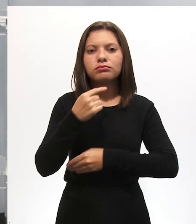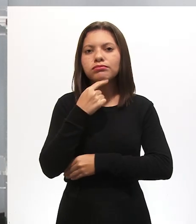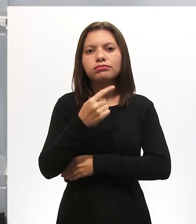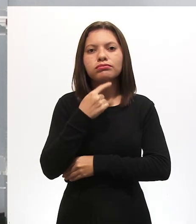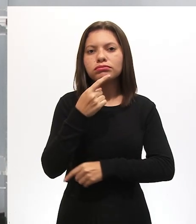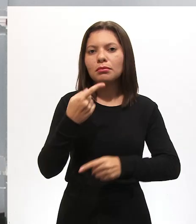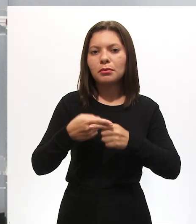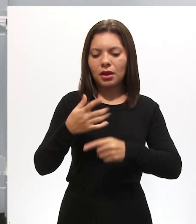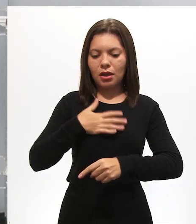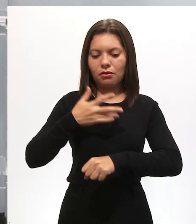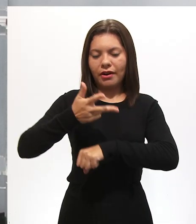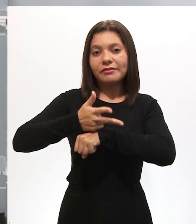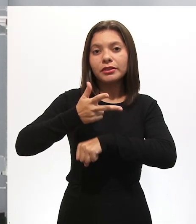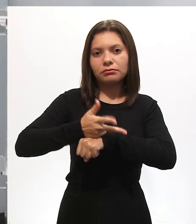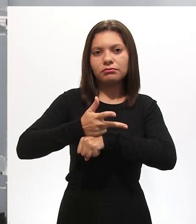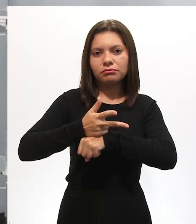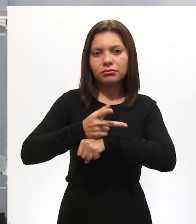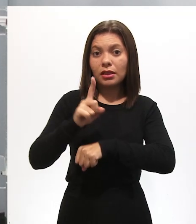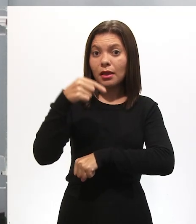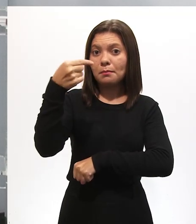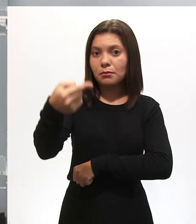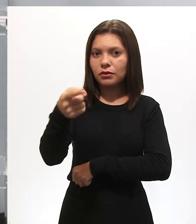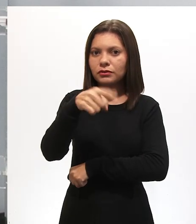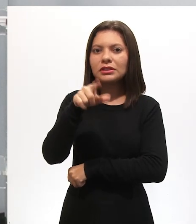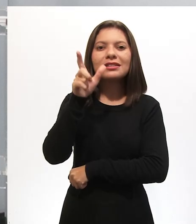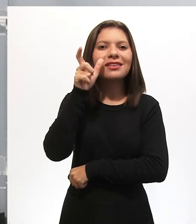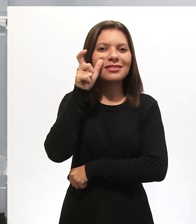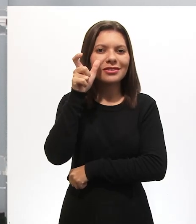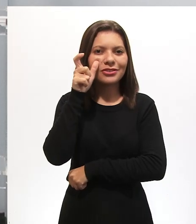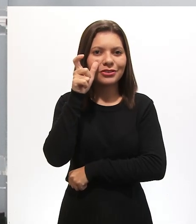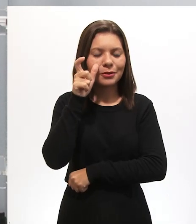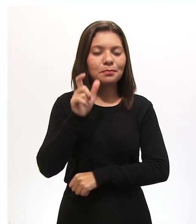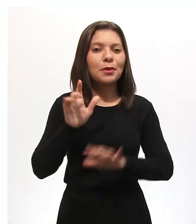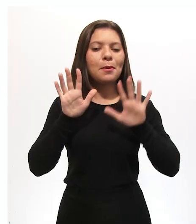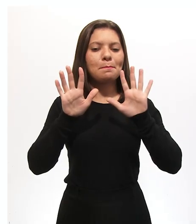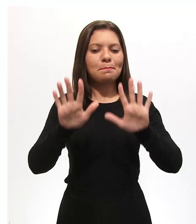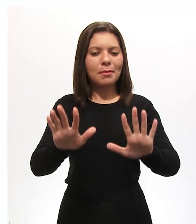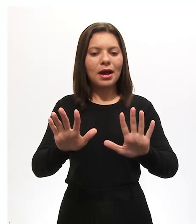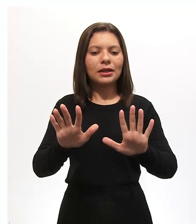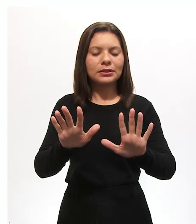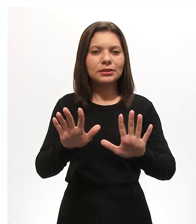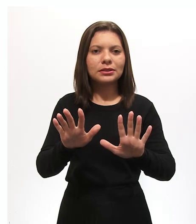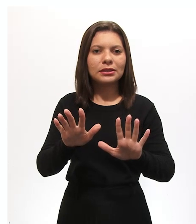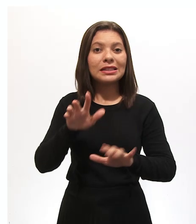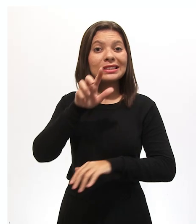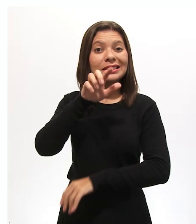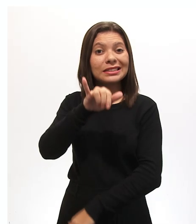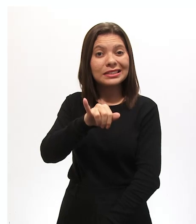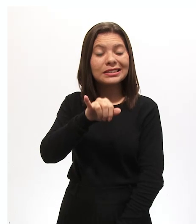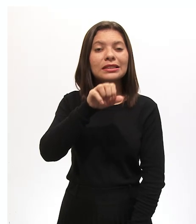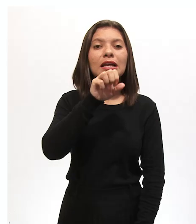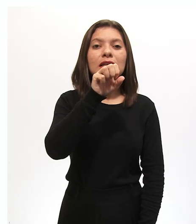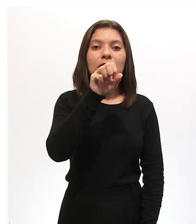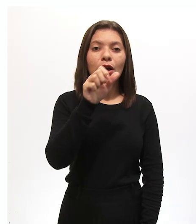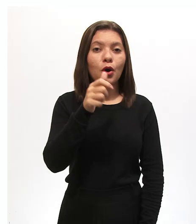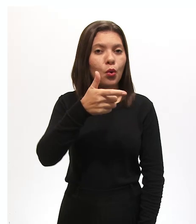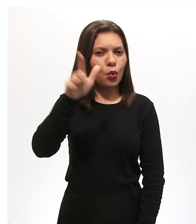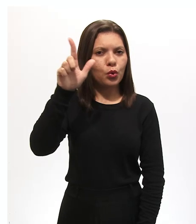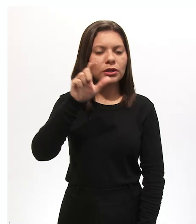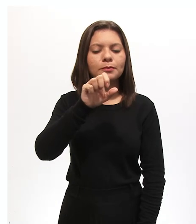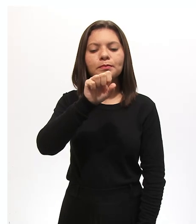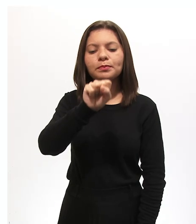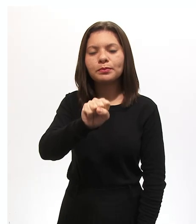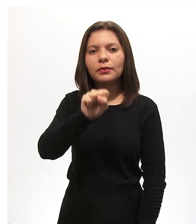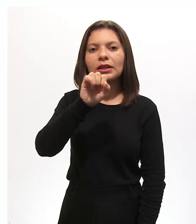ter, porque é uma gravação. Mas quando a atividade é assíncrona, quando o momento é síncrona, a